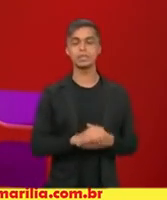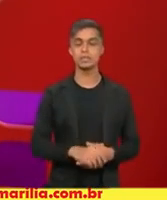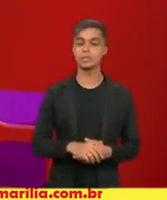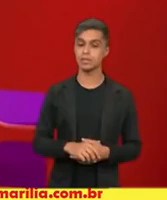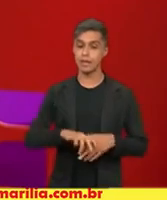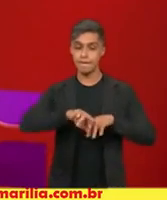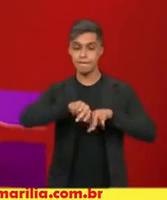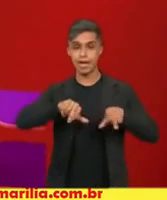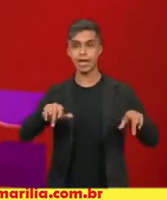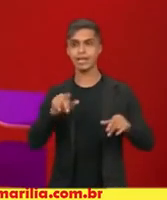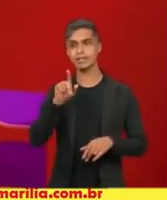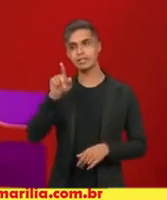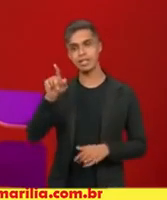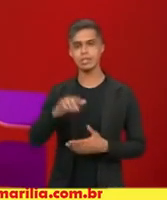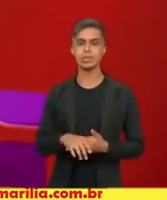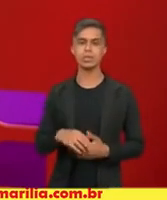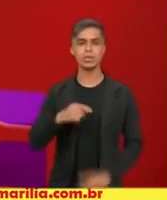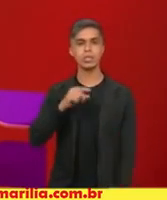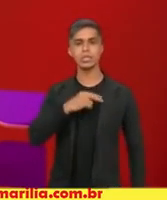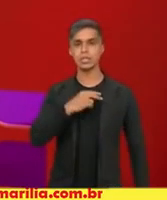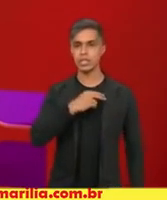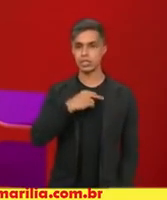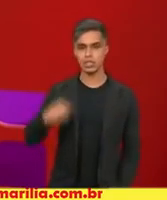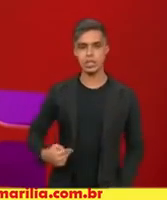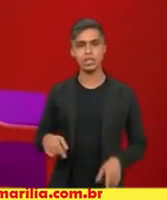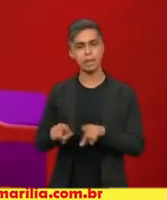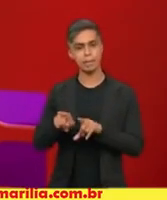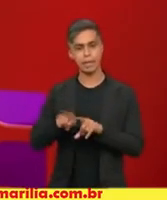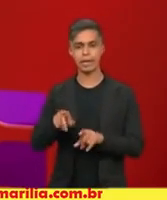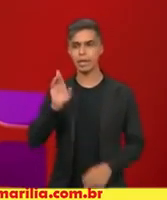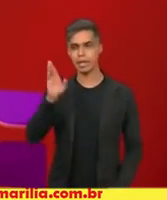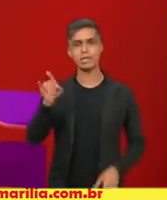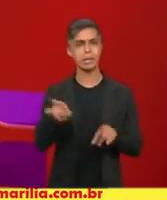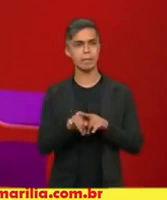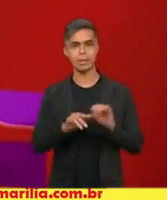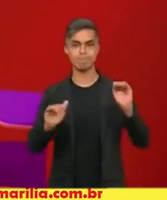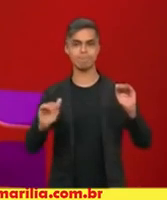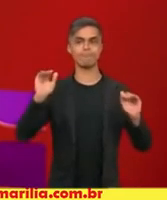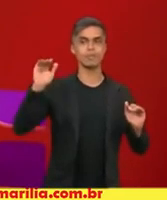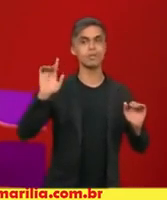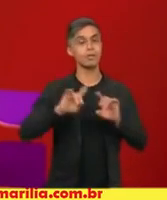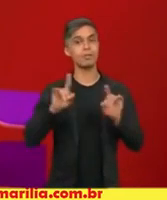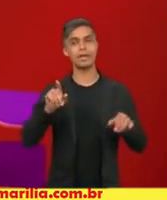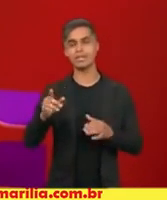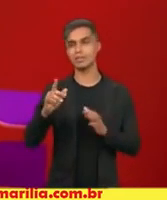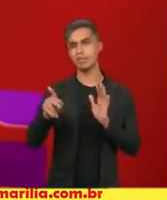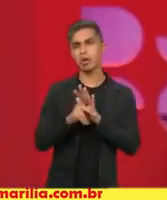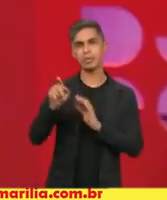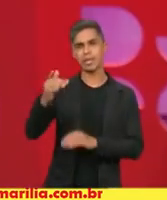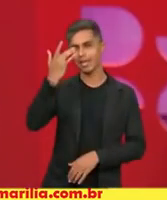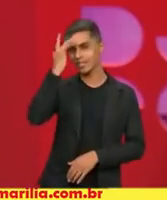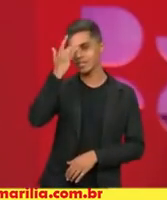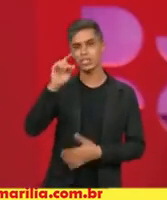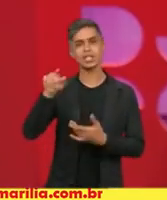aí são números chineses, aí são milhões. A mesma coisa a Revolta dos Cipaios, em 1857, na Índia. Também são números indianos, né? Mas a proporção dela